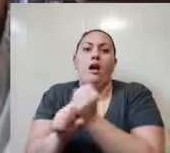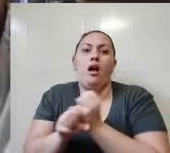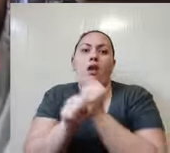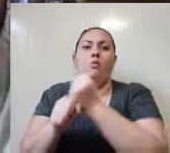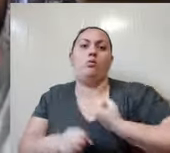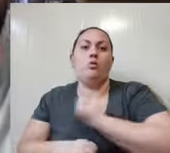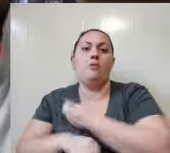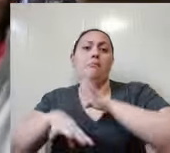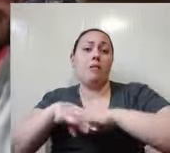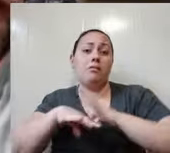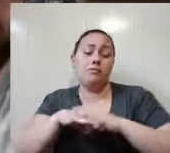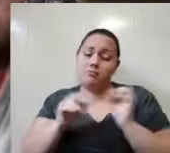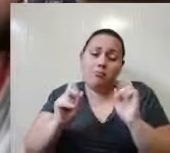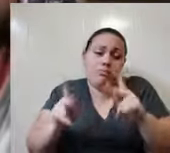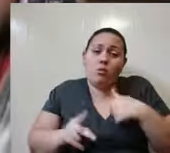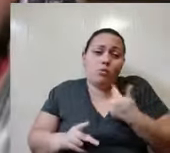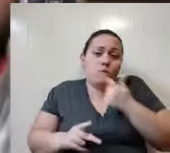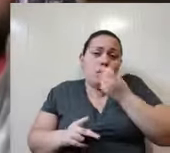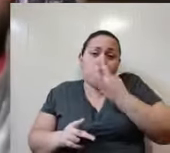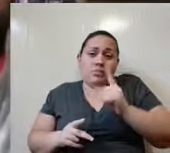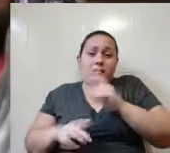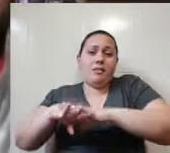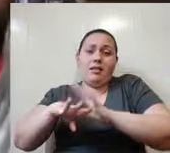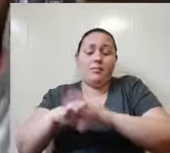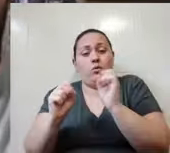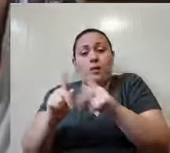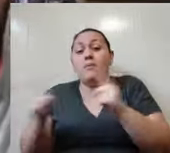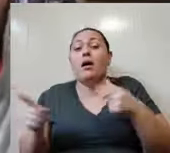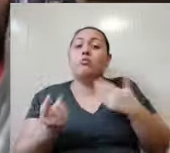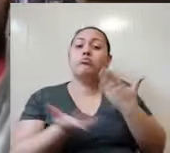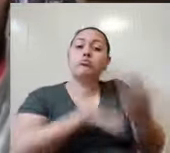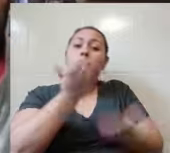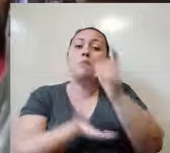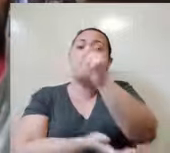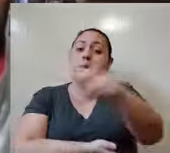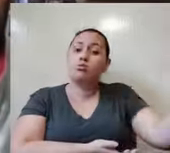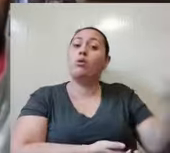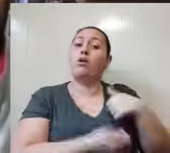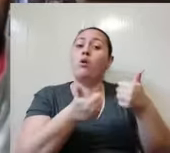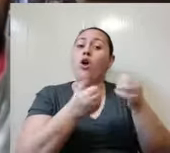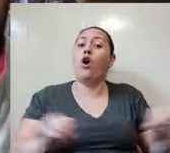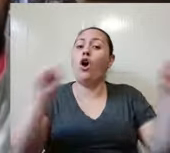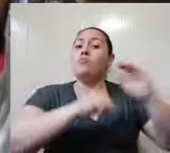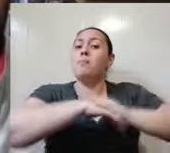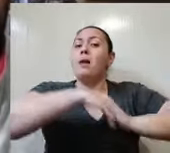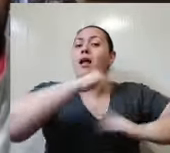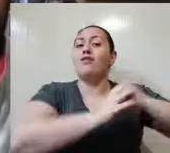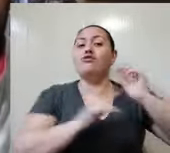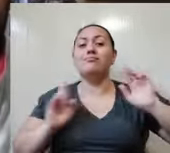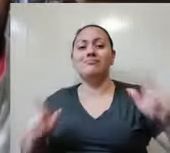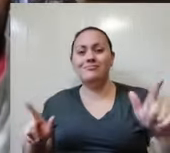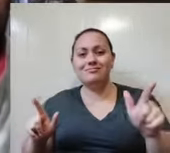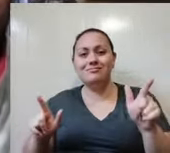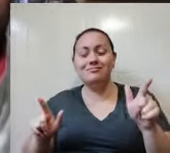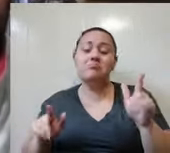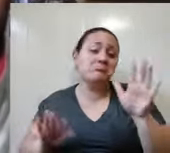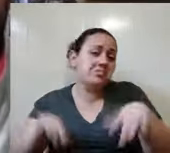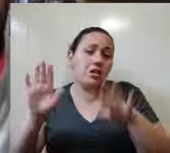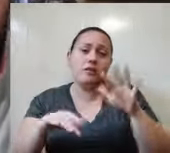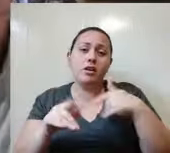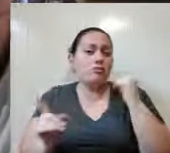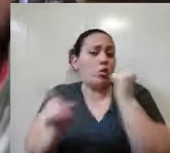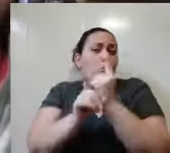super boa lidando com outras pessoas. Então, em algum momento, eu vou ter algum encontro com a